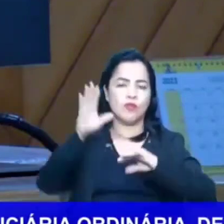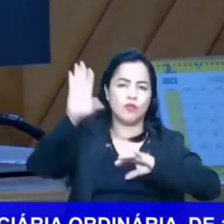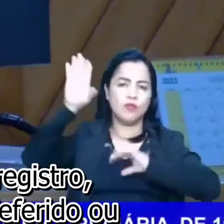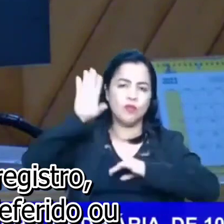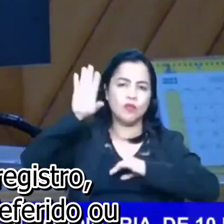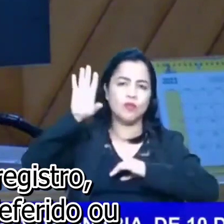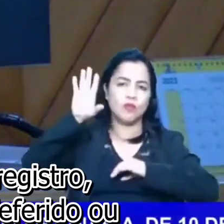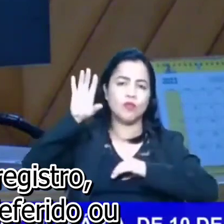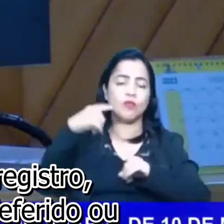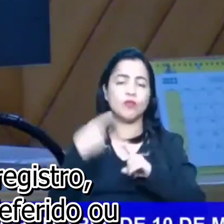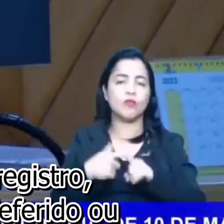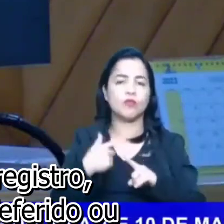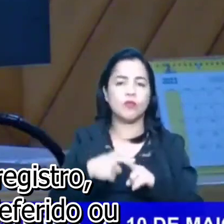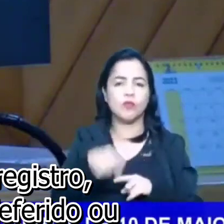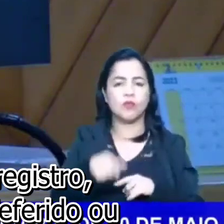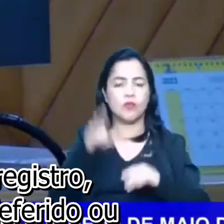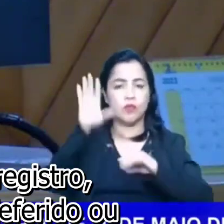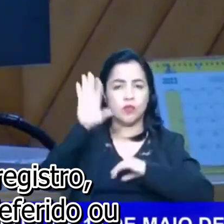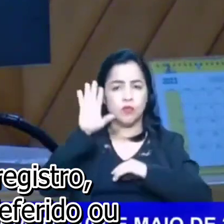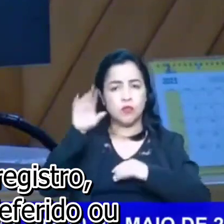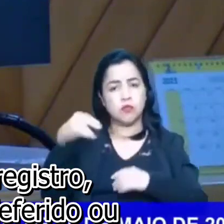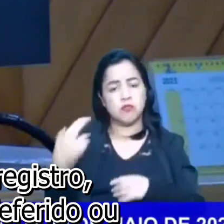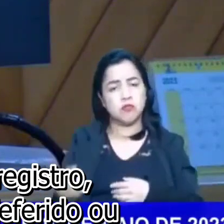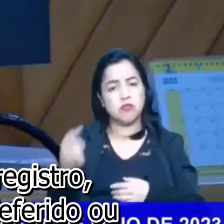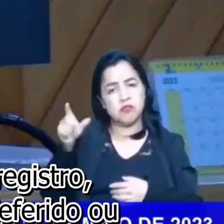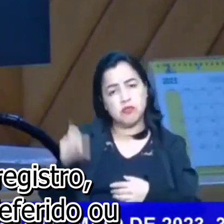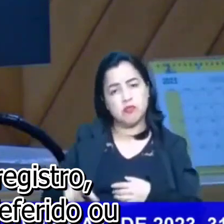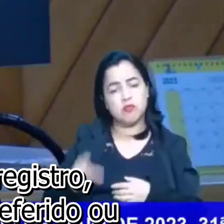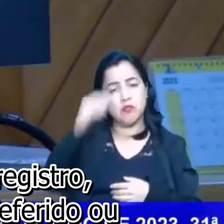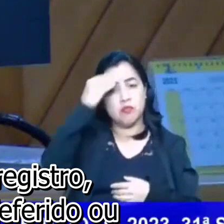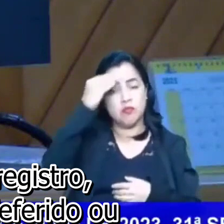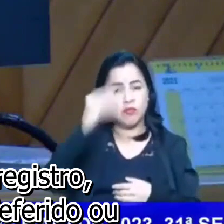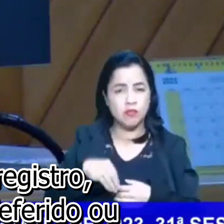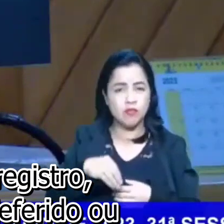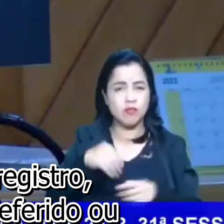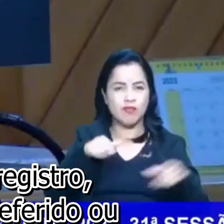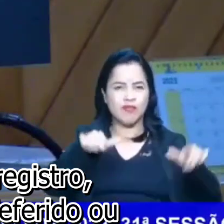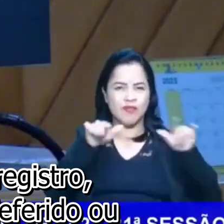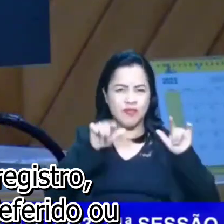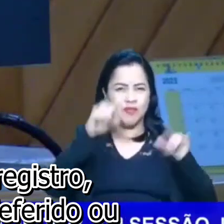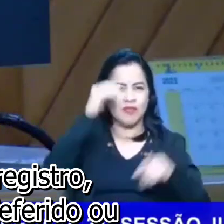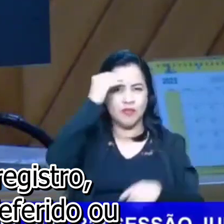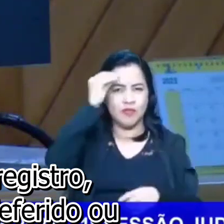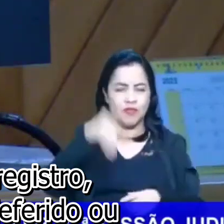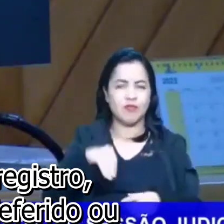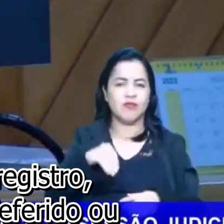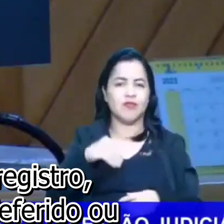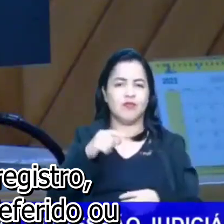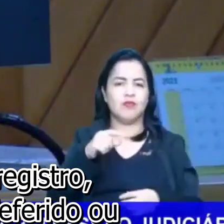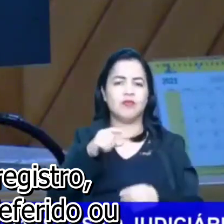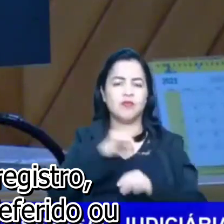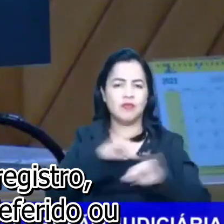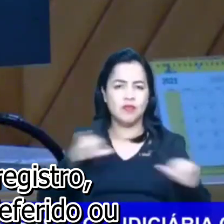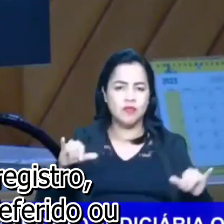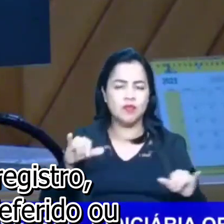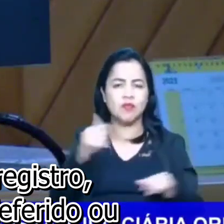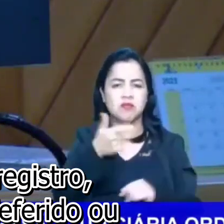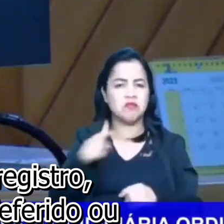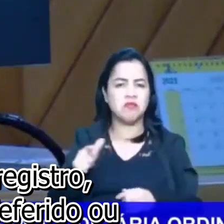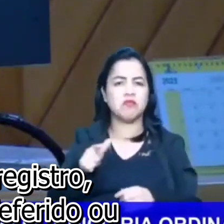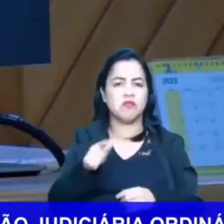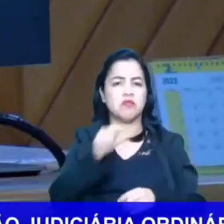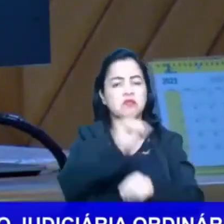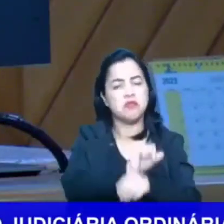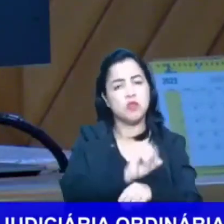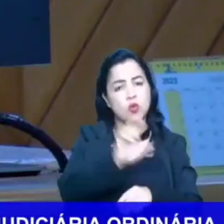candidaturas cuja candidata ou cujo candidato renunciou ao registro, desistiu a candidatura ou teve seu registro